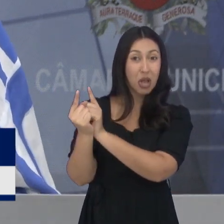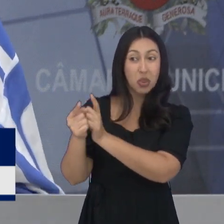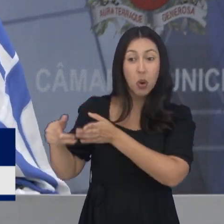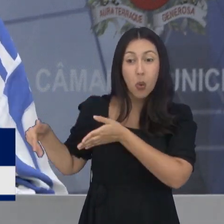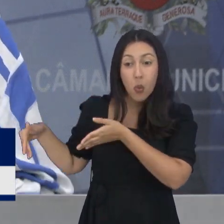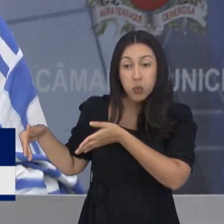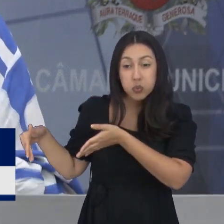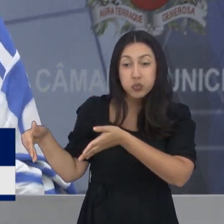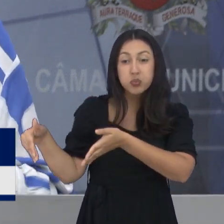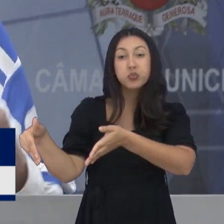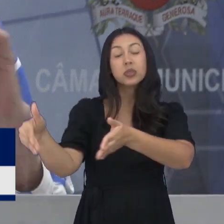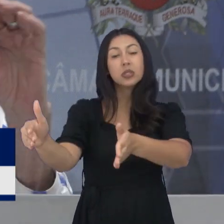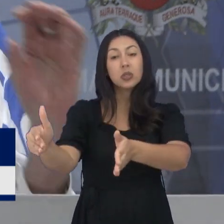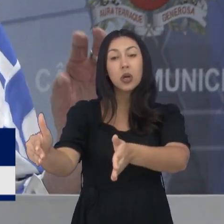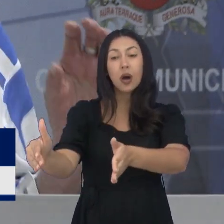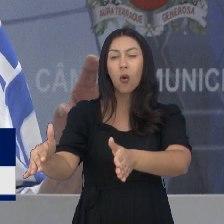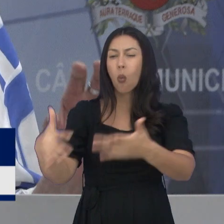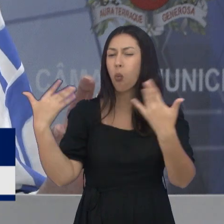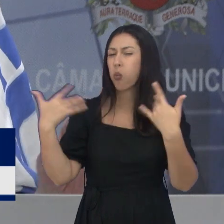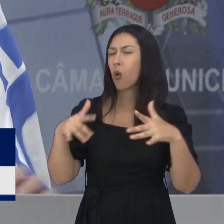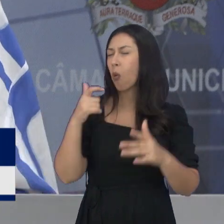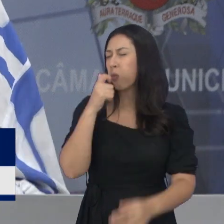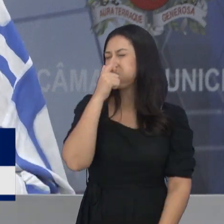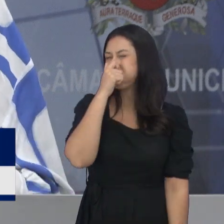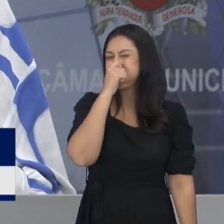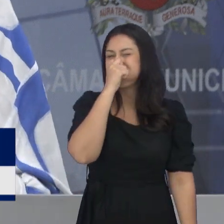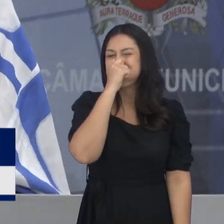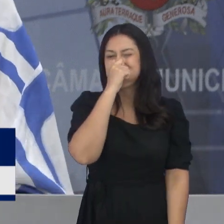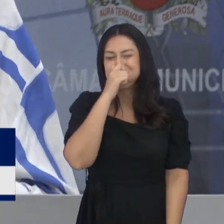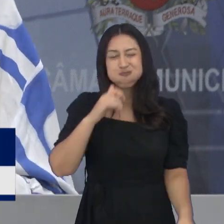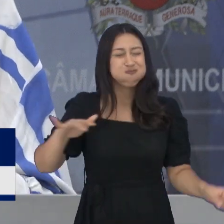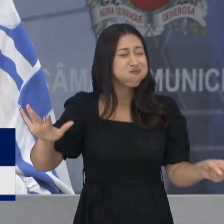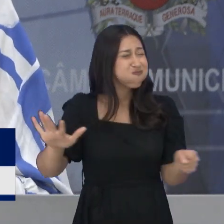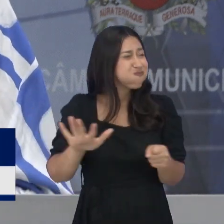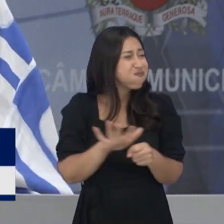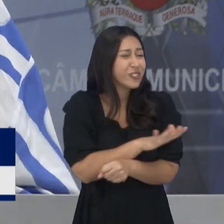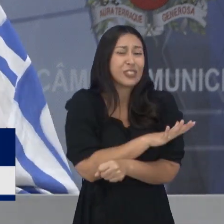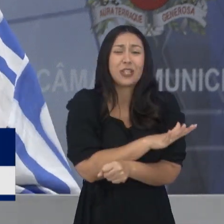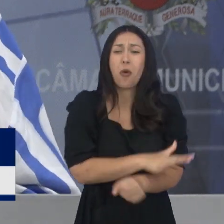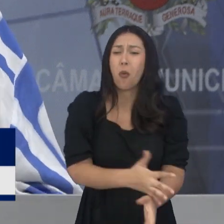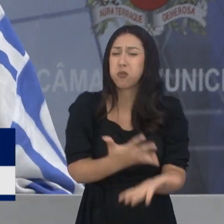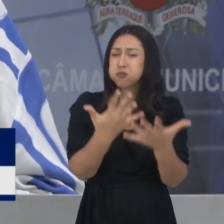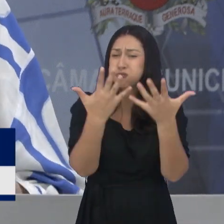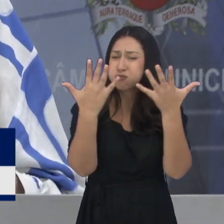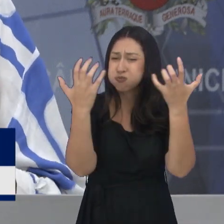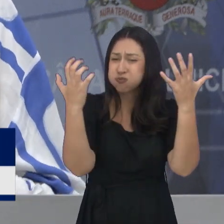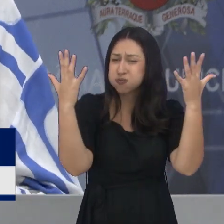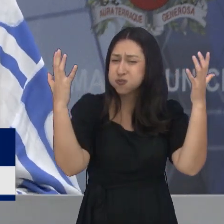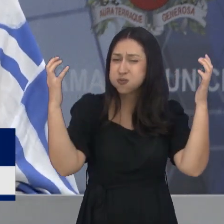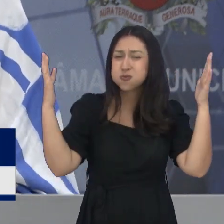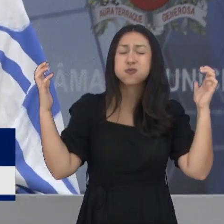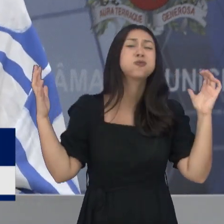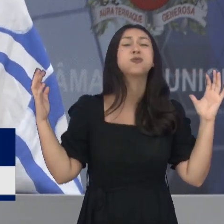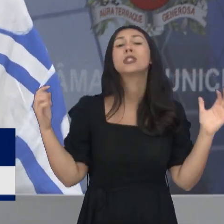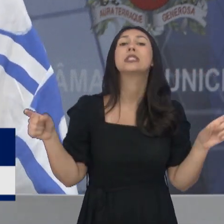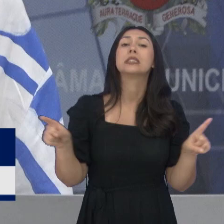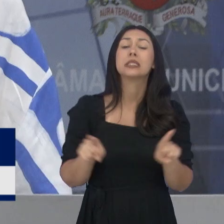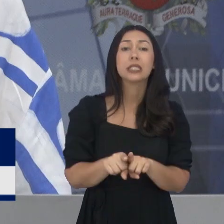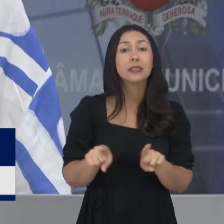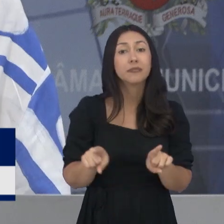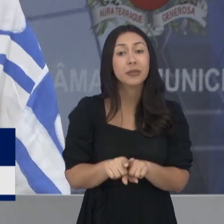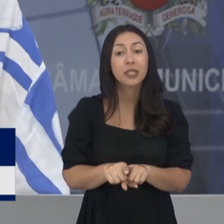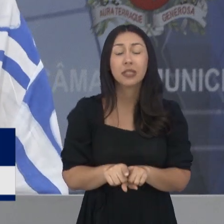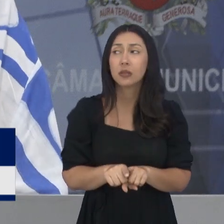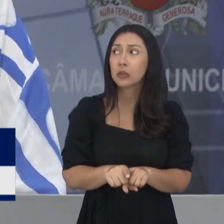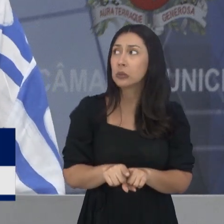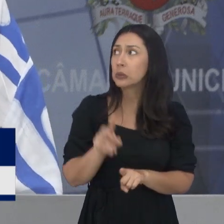corredores, estava intransitável, intransitável de tanta gente. E, ao mesmo tempo, você